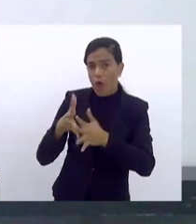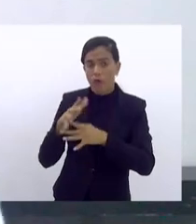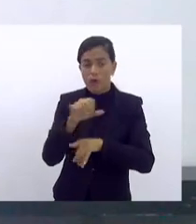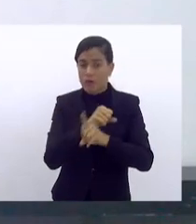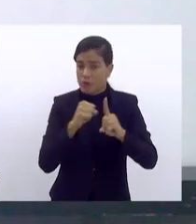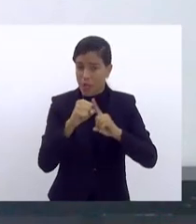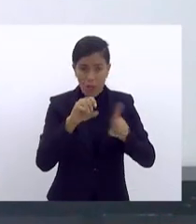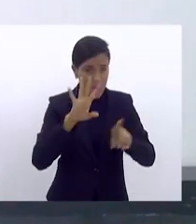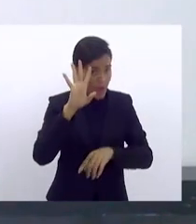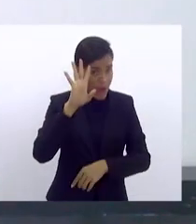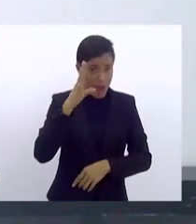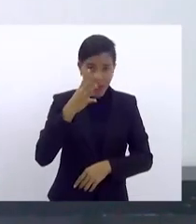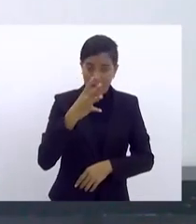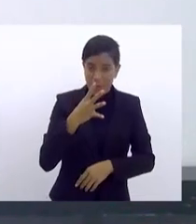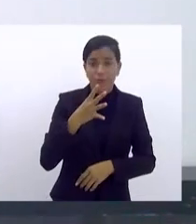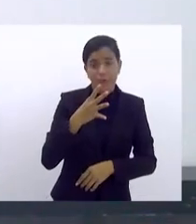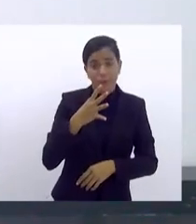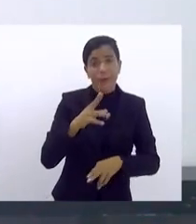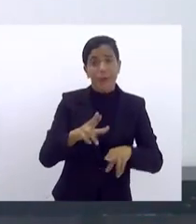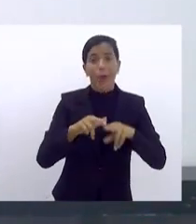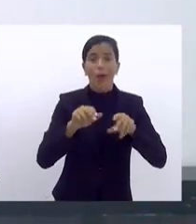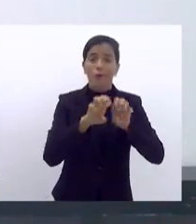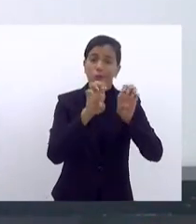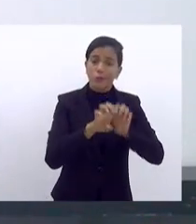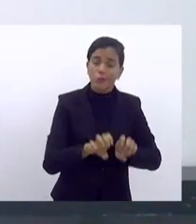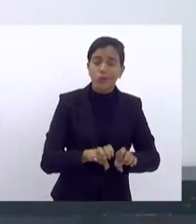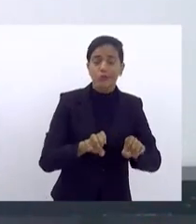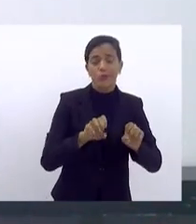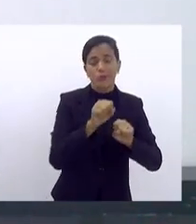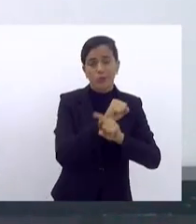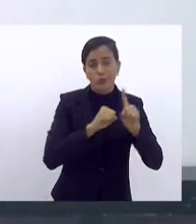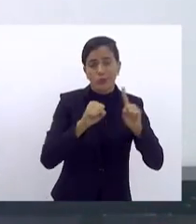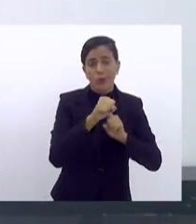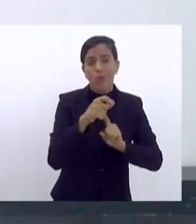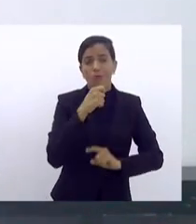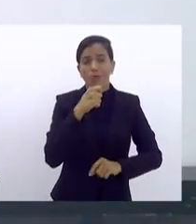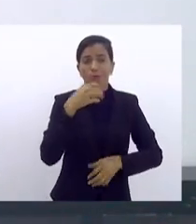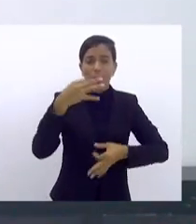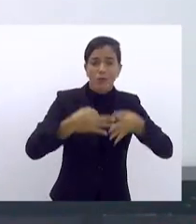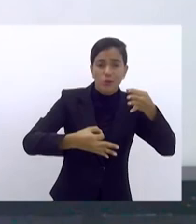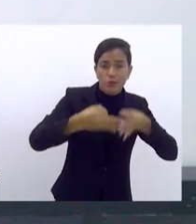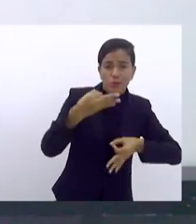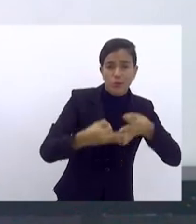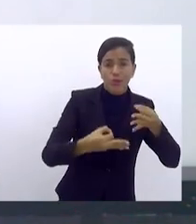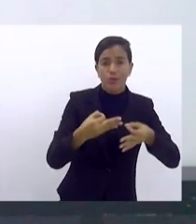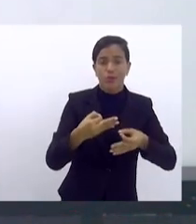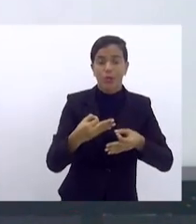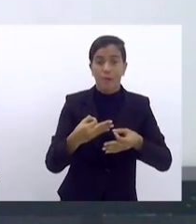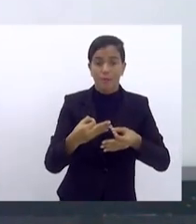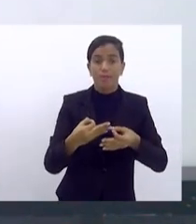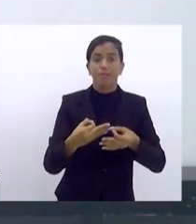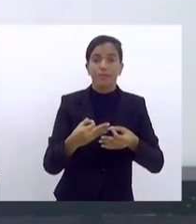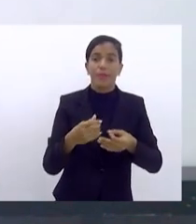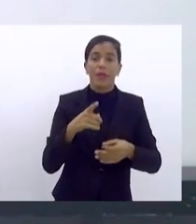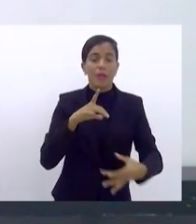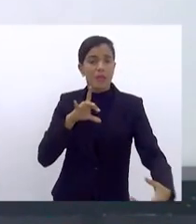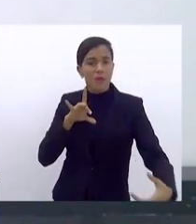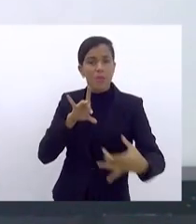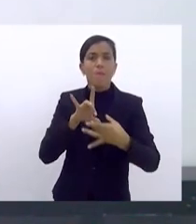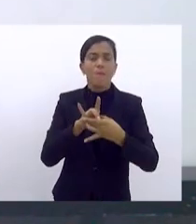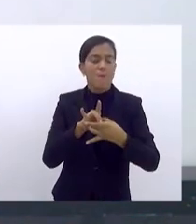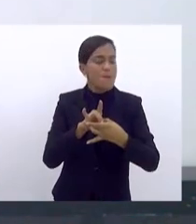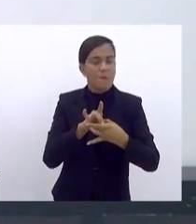resolvidos por conta da própria estrutura social desigual injusta enfim existia uma íntima relação